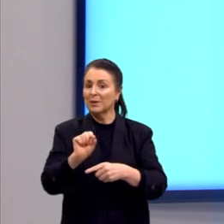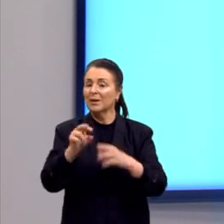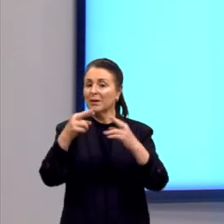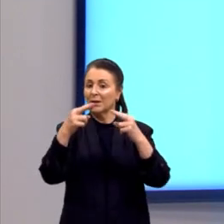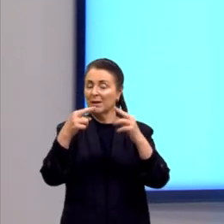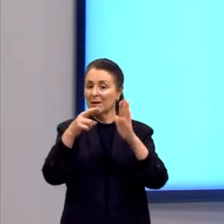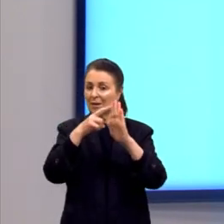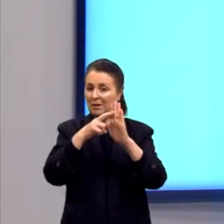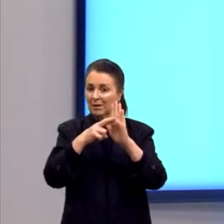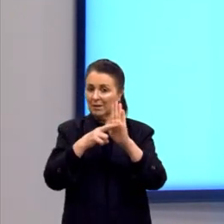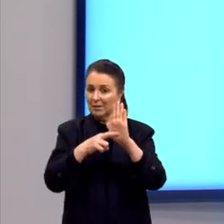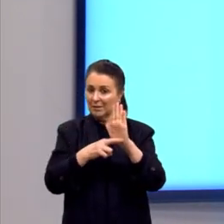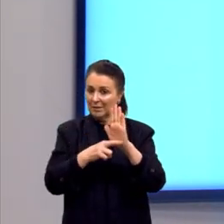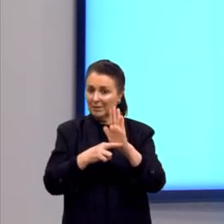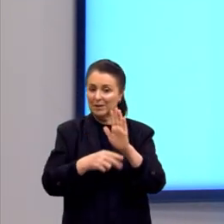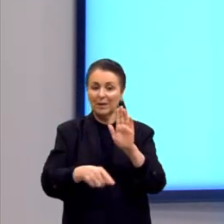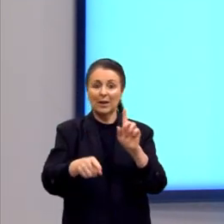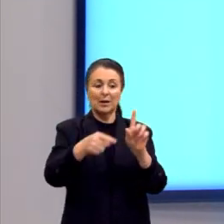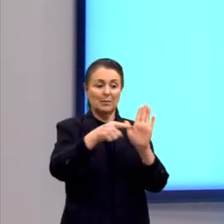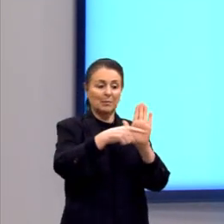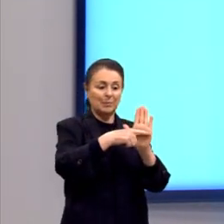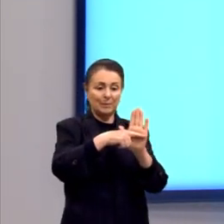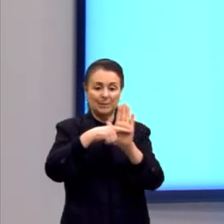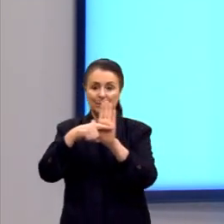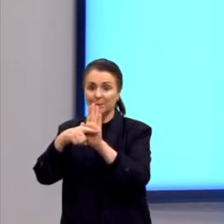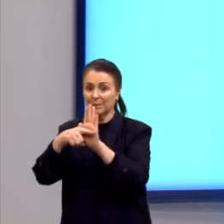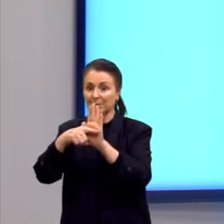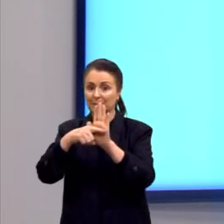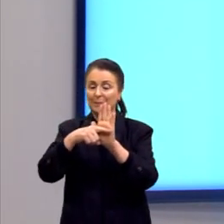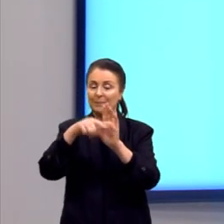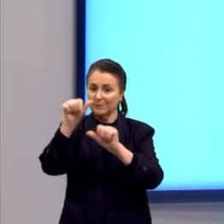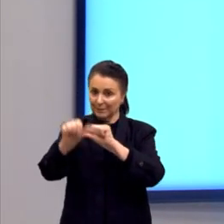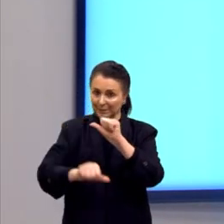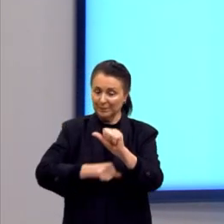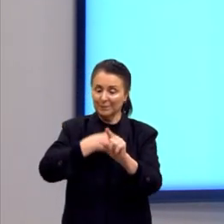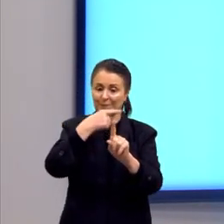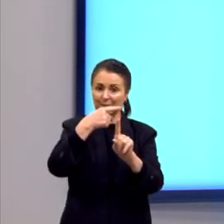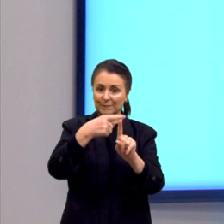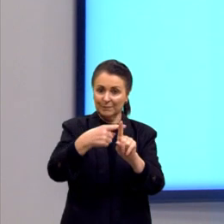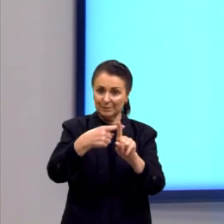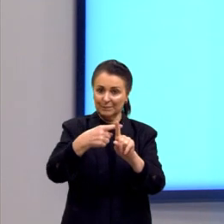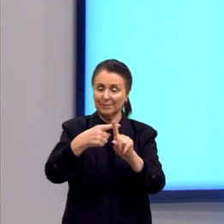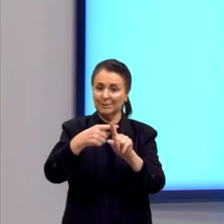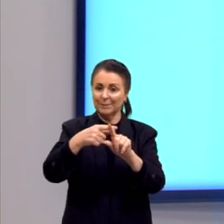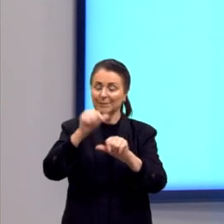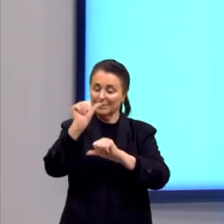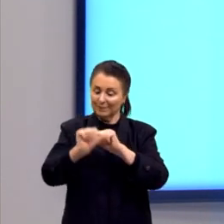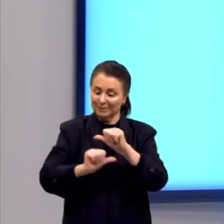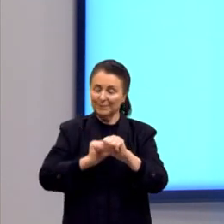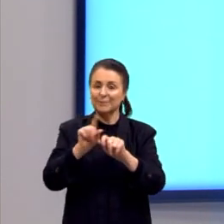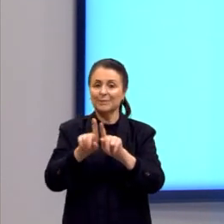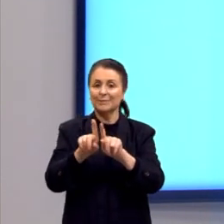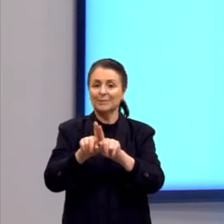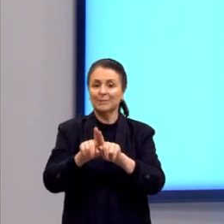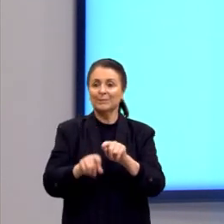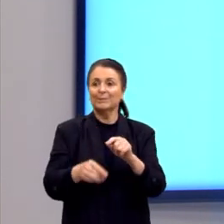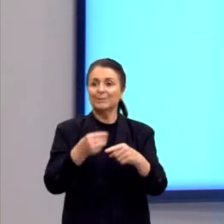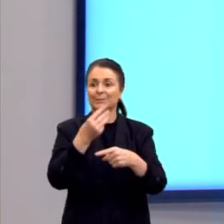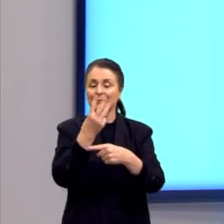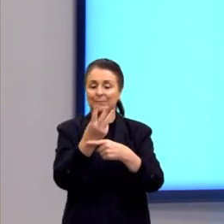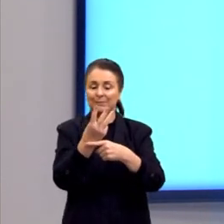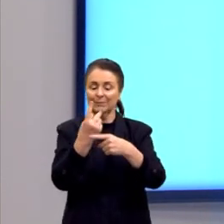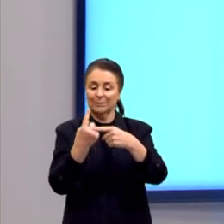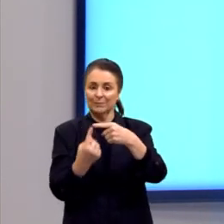aquela regrinha menos com menos fica mais porque nós teríamos então aqui o inverso né então teríamos três